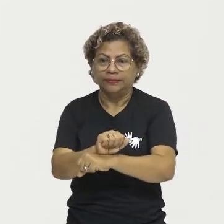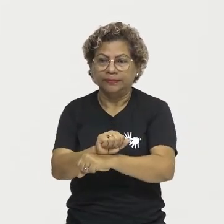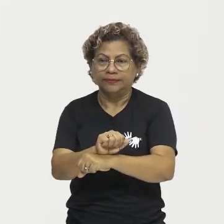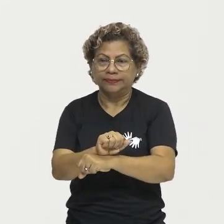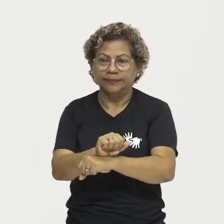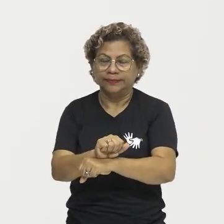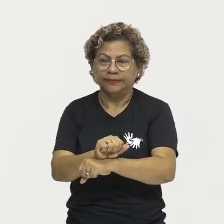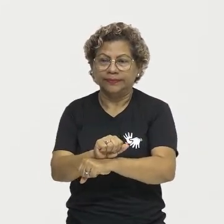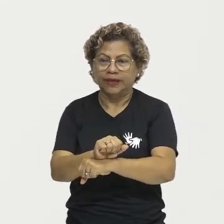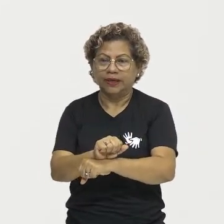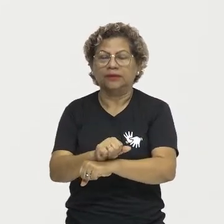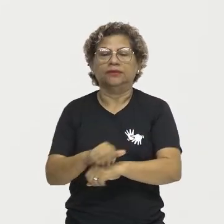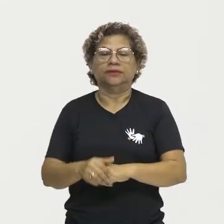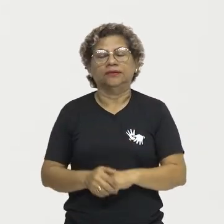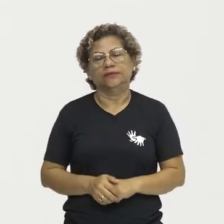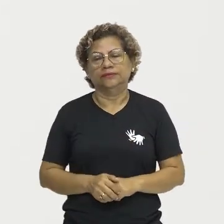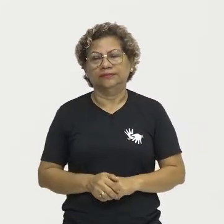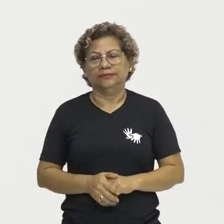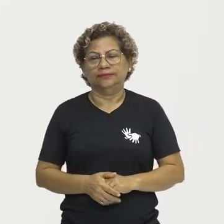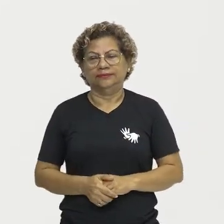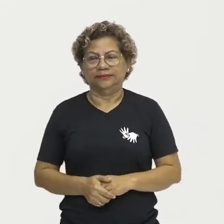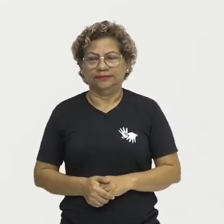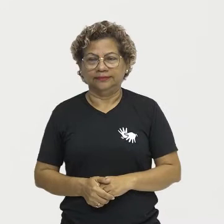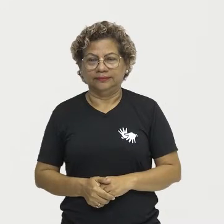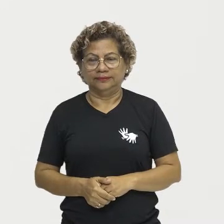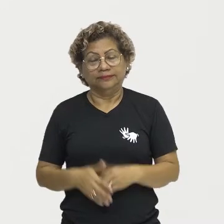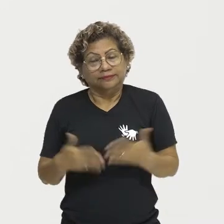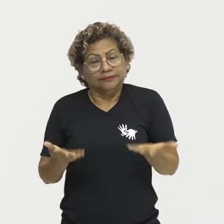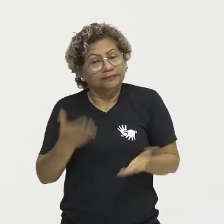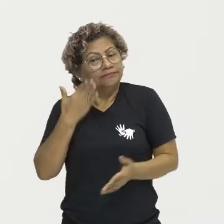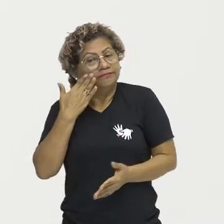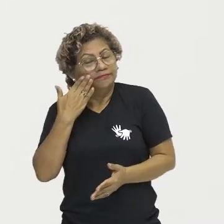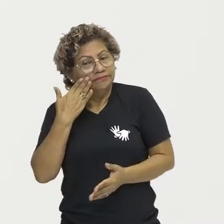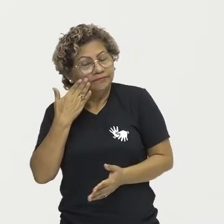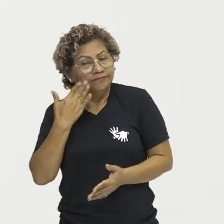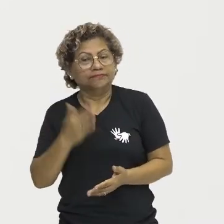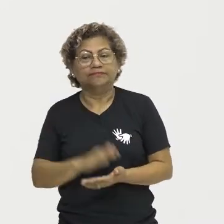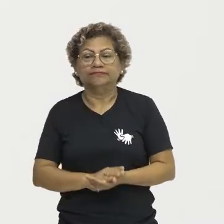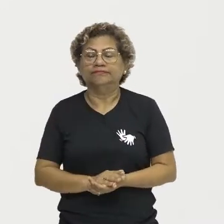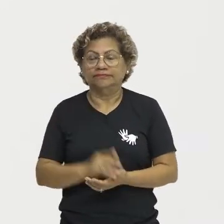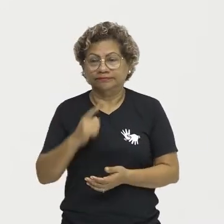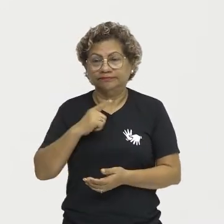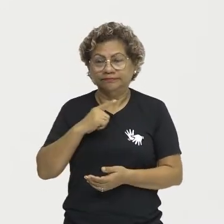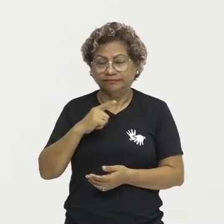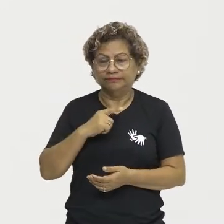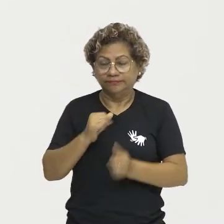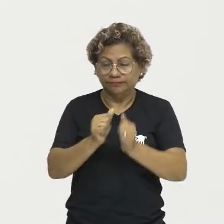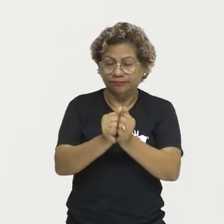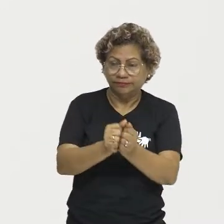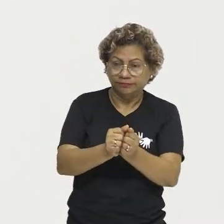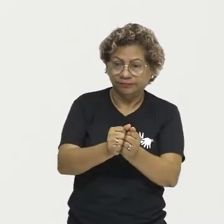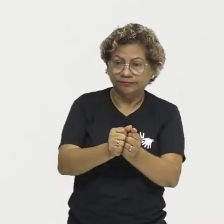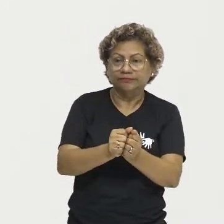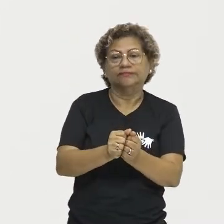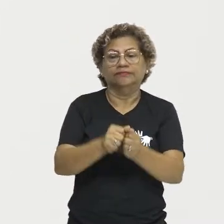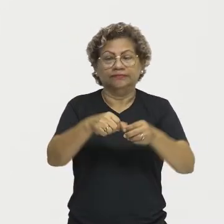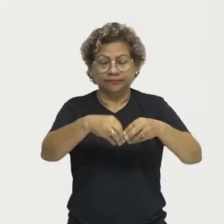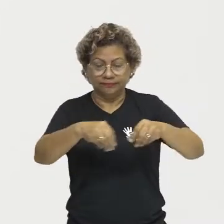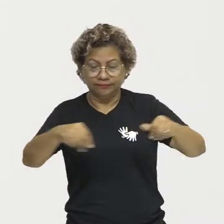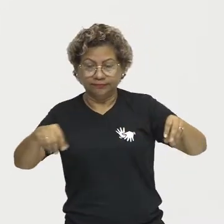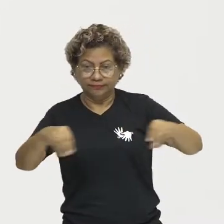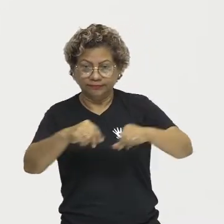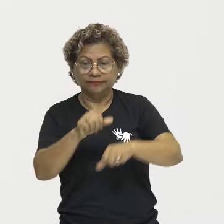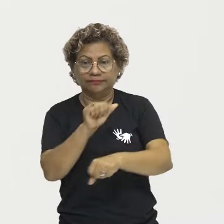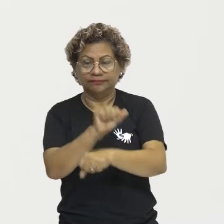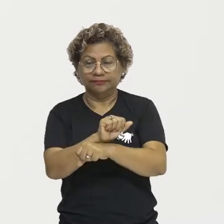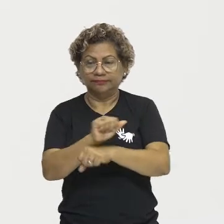movimento, certo? E o carro não poderia parar se não tivesse atrito com o chão. Um outro efeito importante aí, um outro exemplo, é